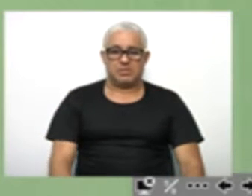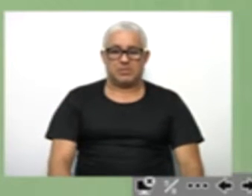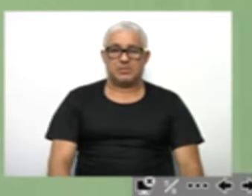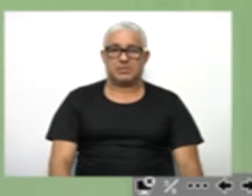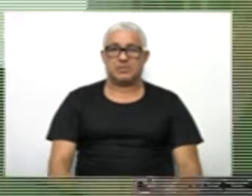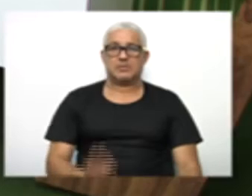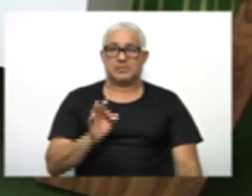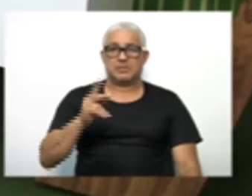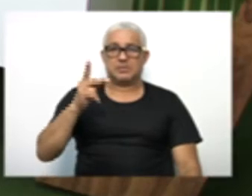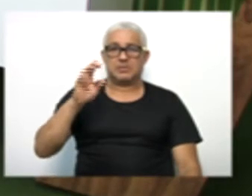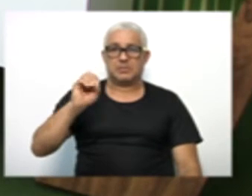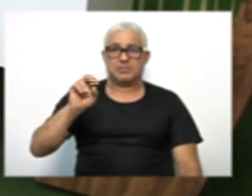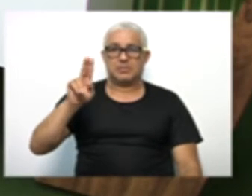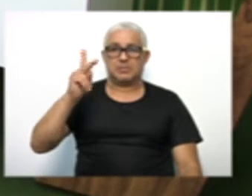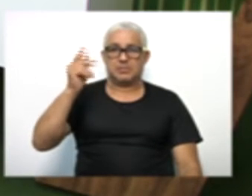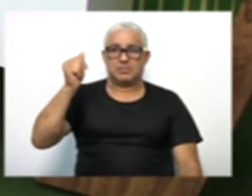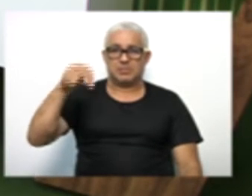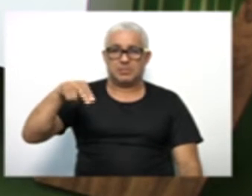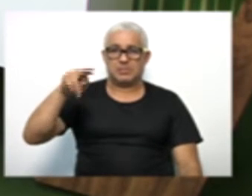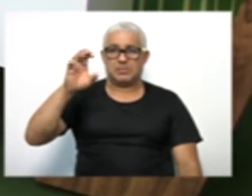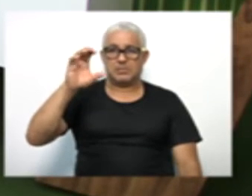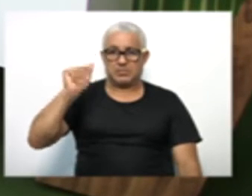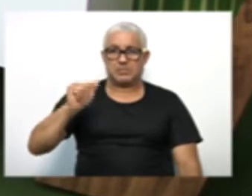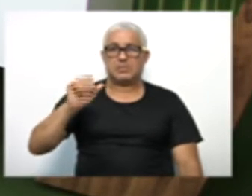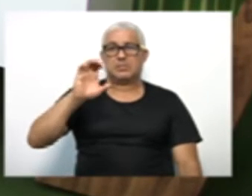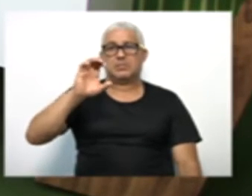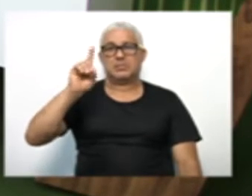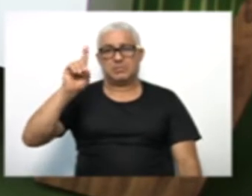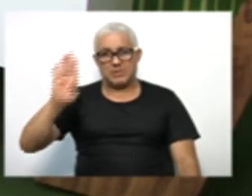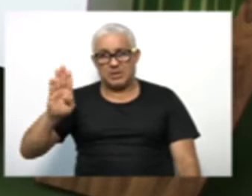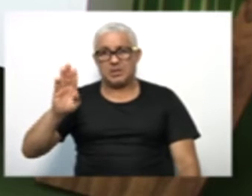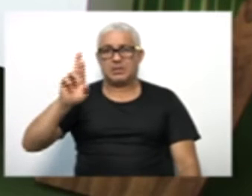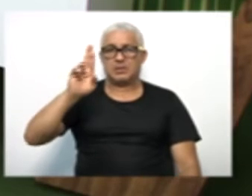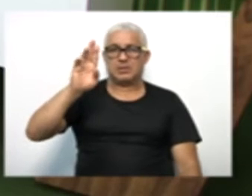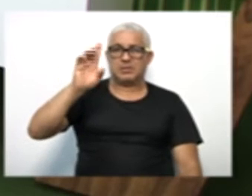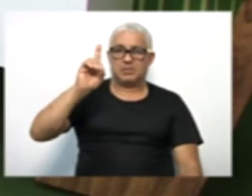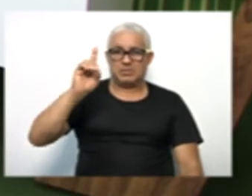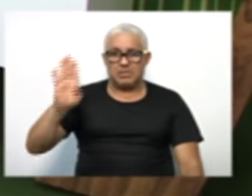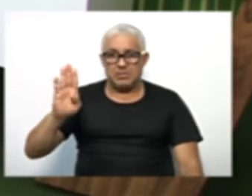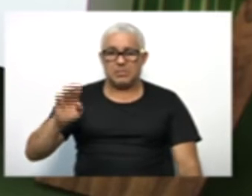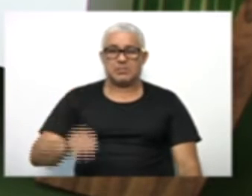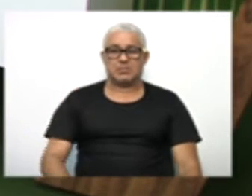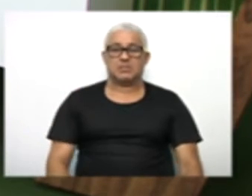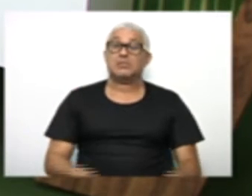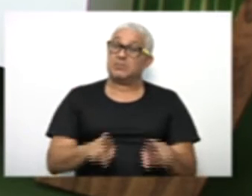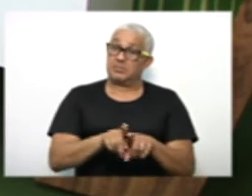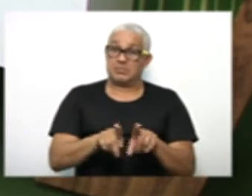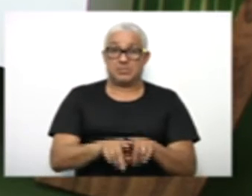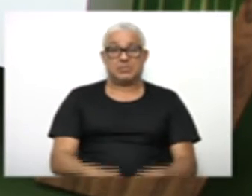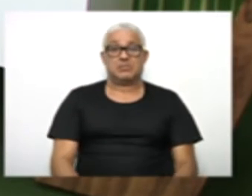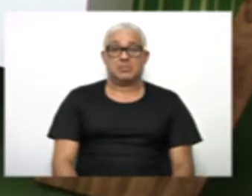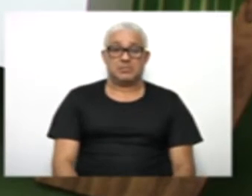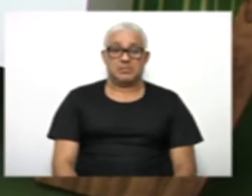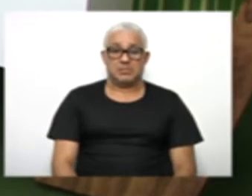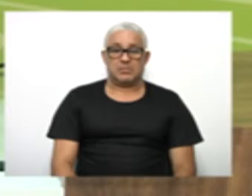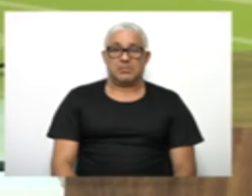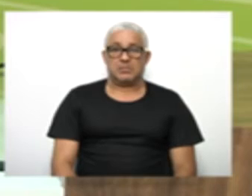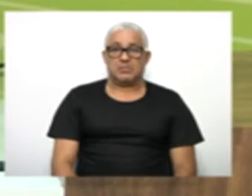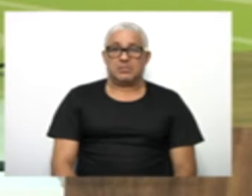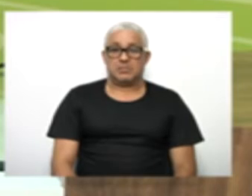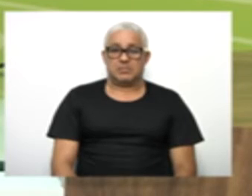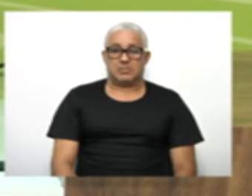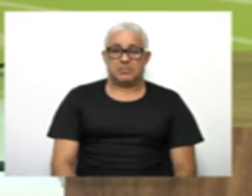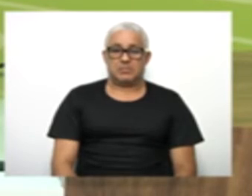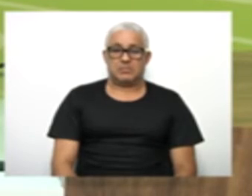só a poupança, como os títulos de renda fixa, CDB, renda, RDB, né? Do outro lado, para pegar o